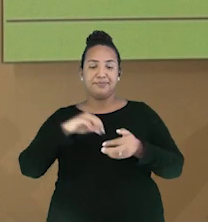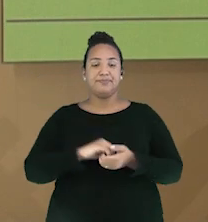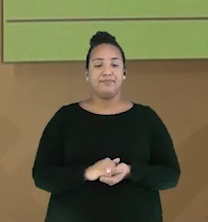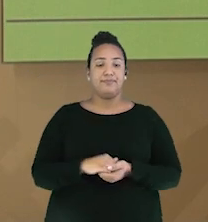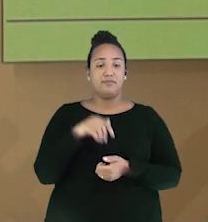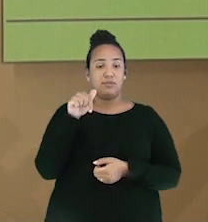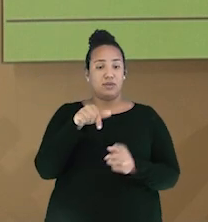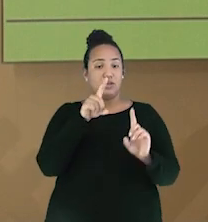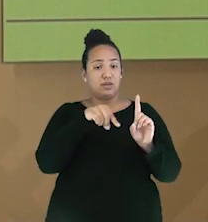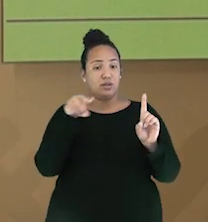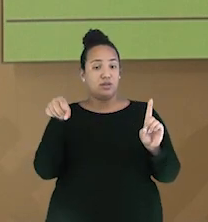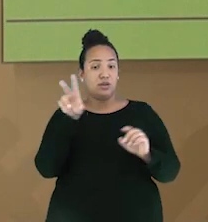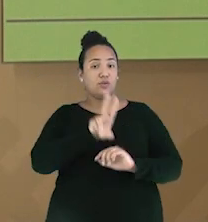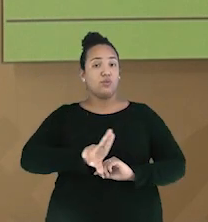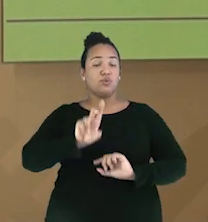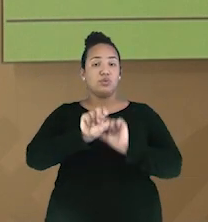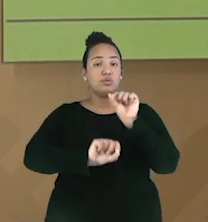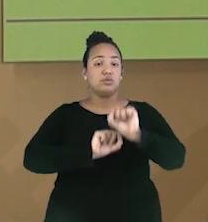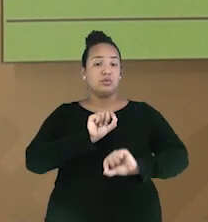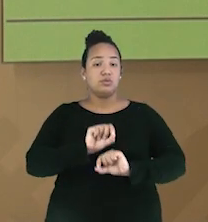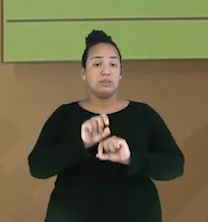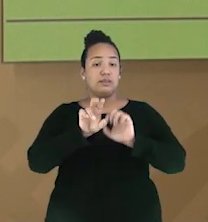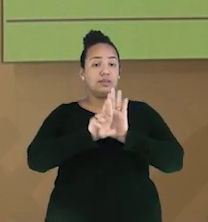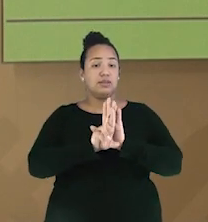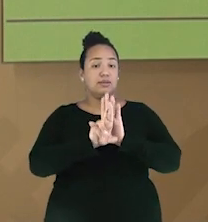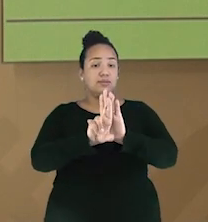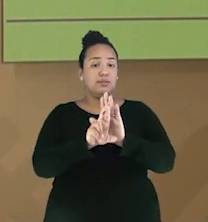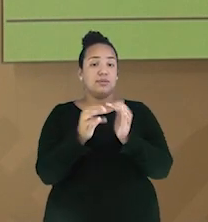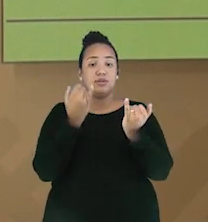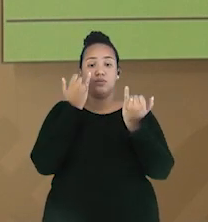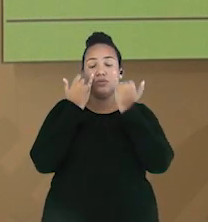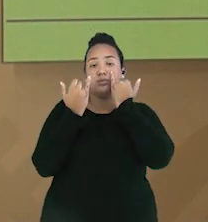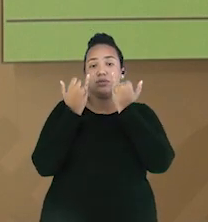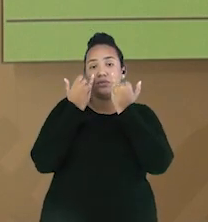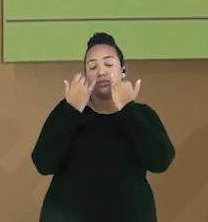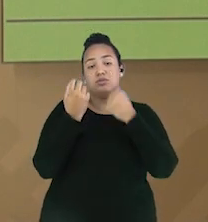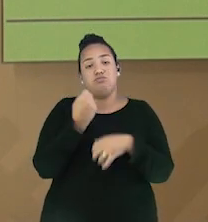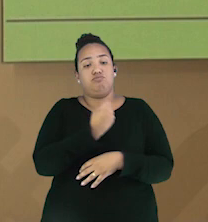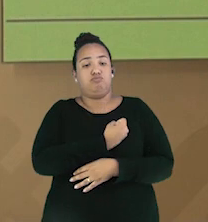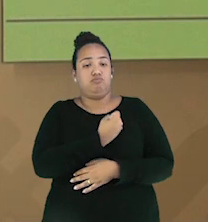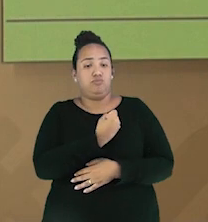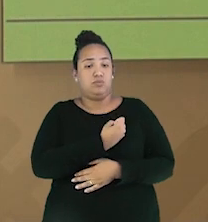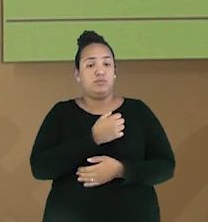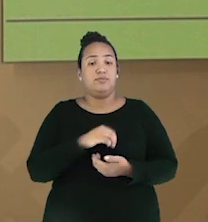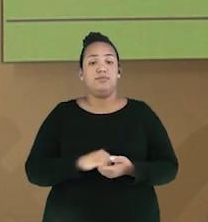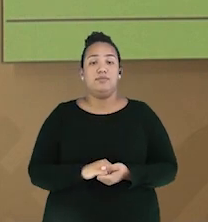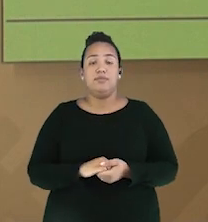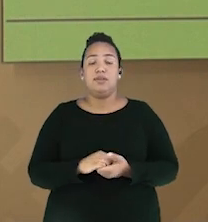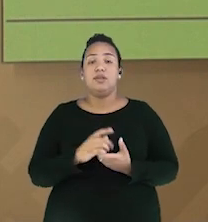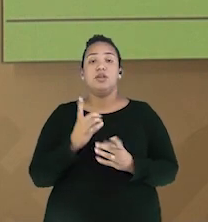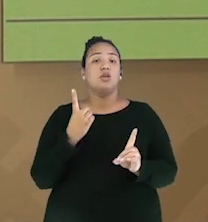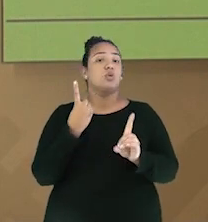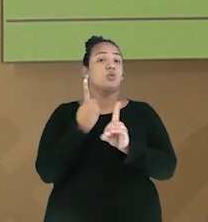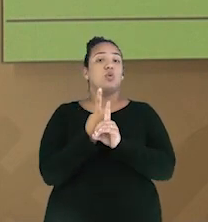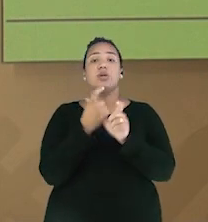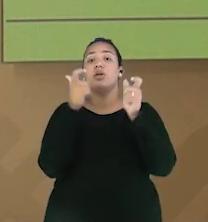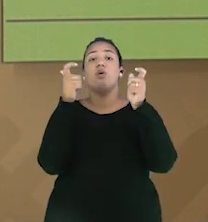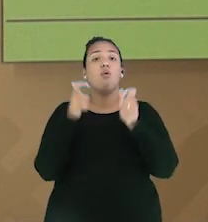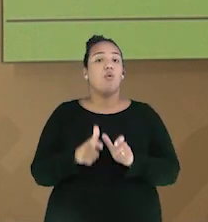gráficos são utilizados na representação de informações numéricas e estão muito presentes